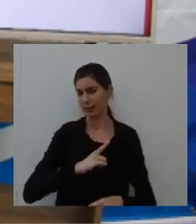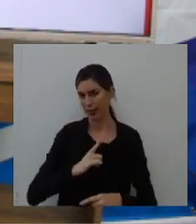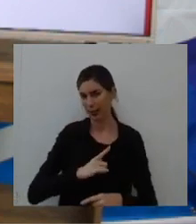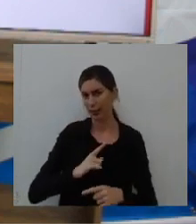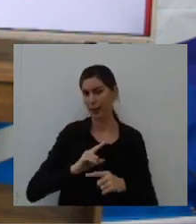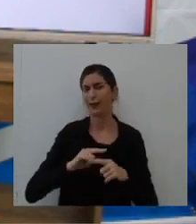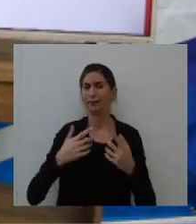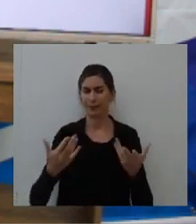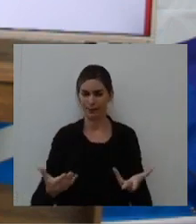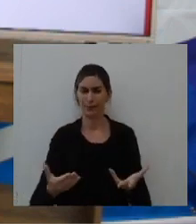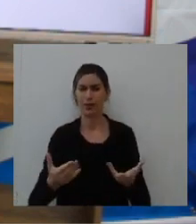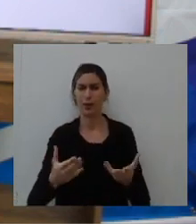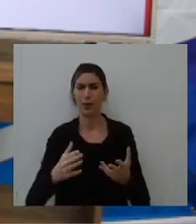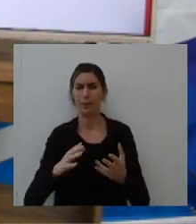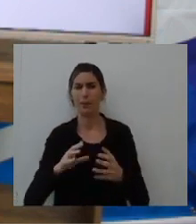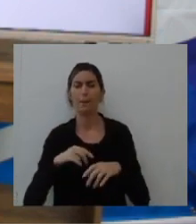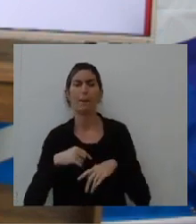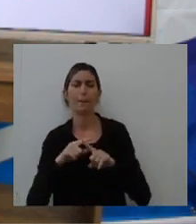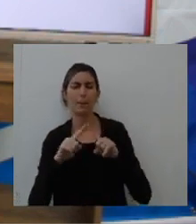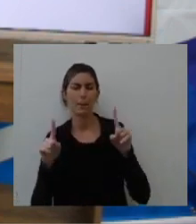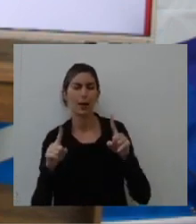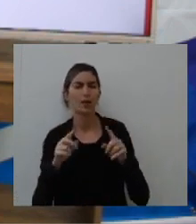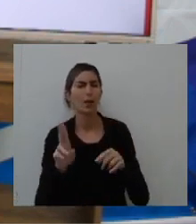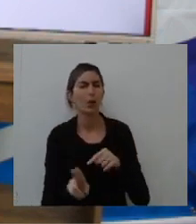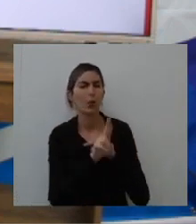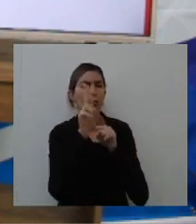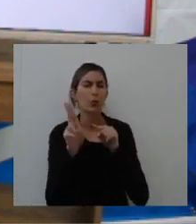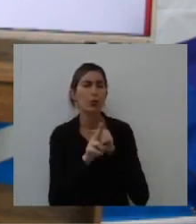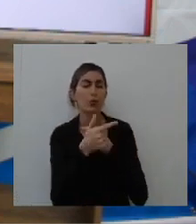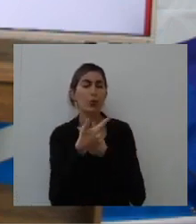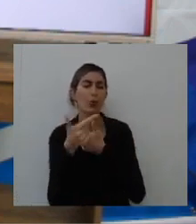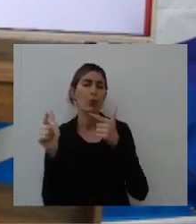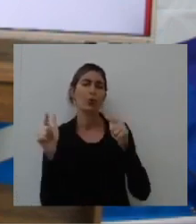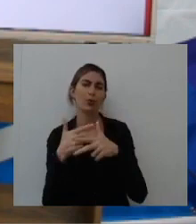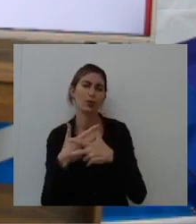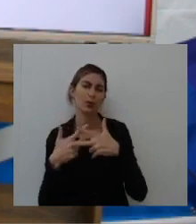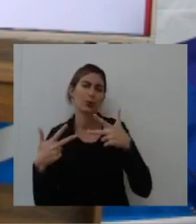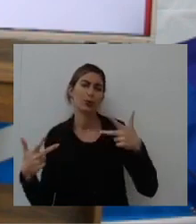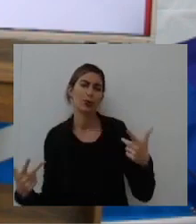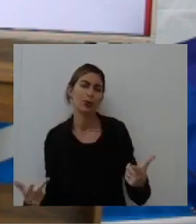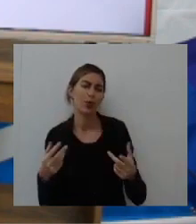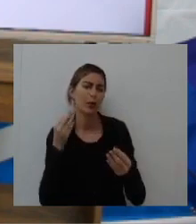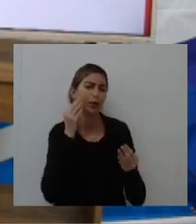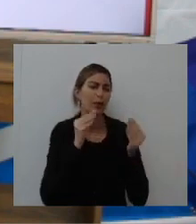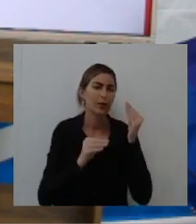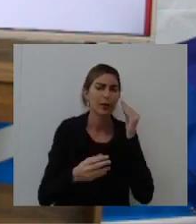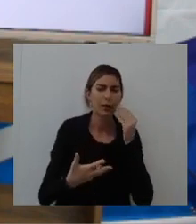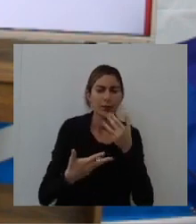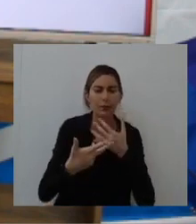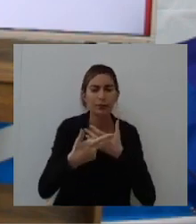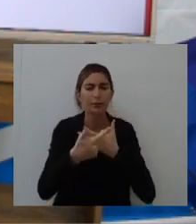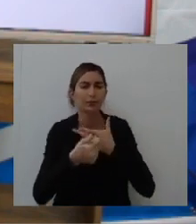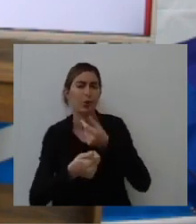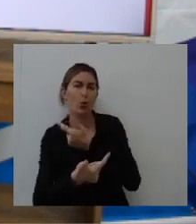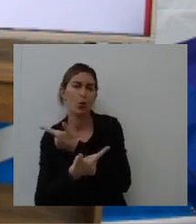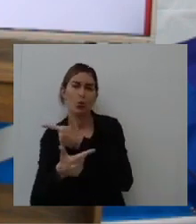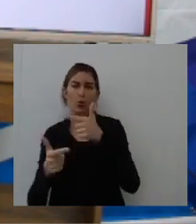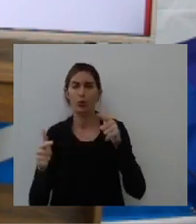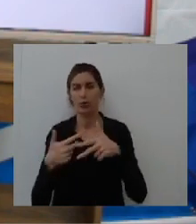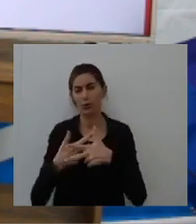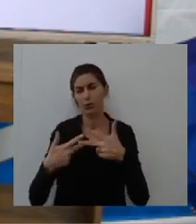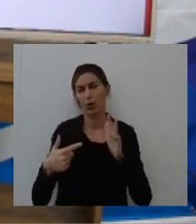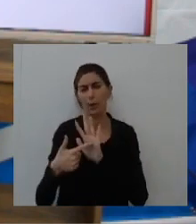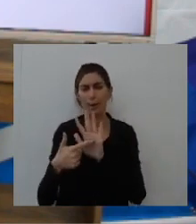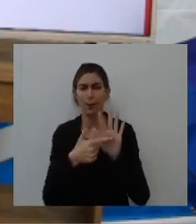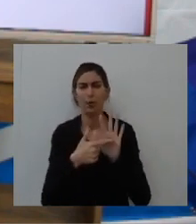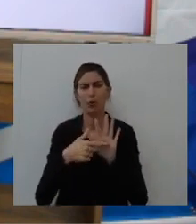criticando, inclusive, de forma contundente, mas ela usou outros recursos. Ela foi tentando convencer a pessoa de outra forma,